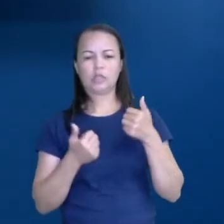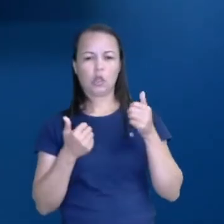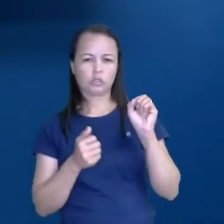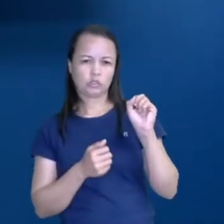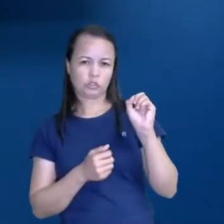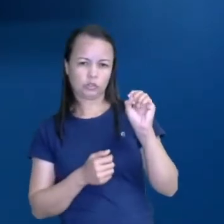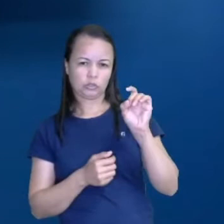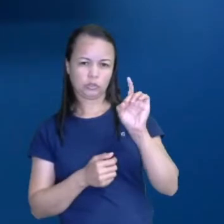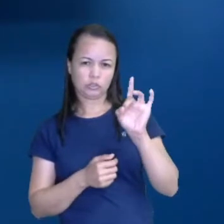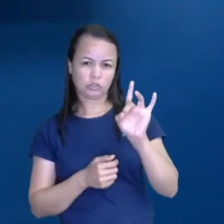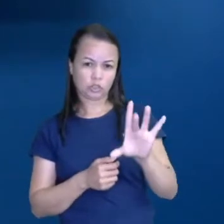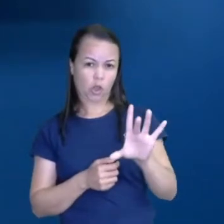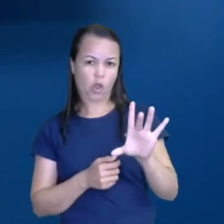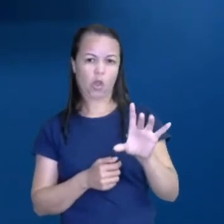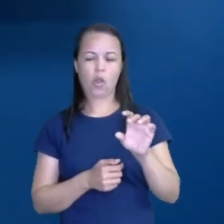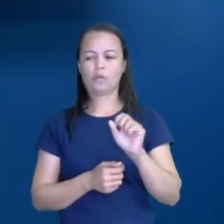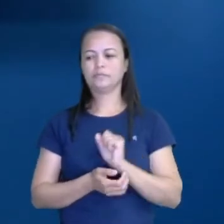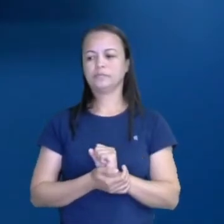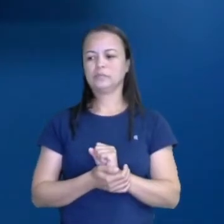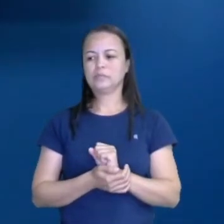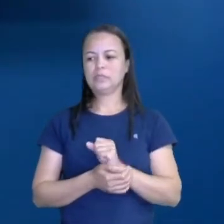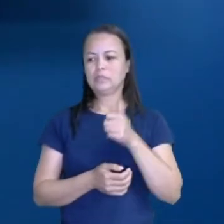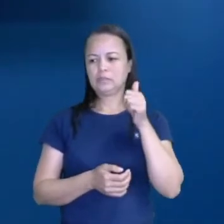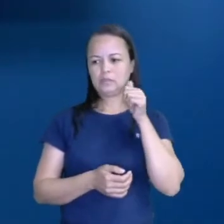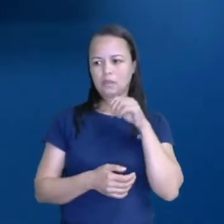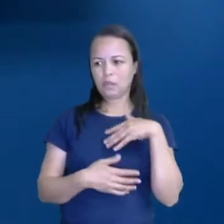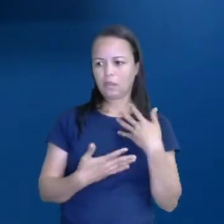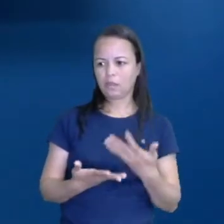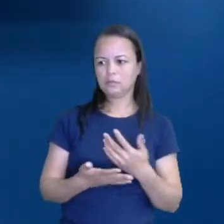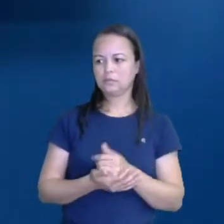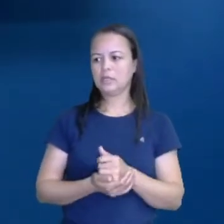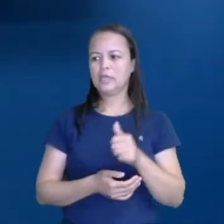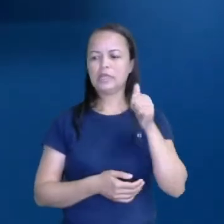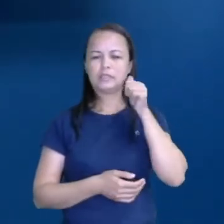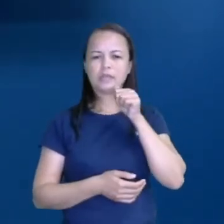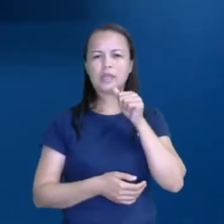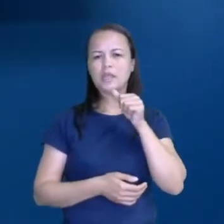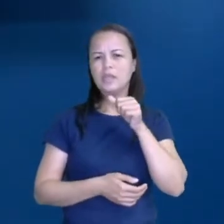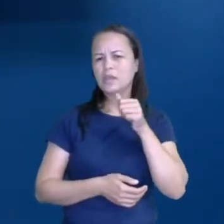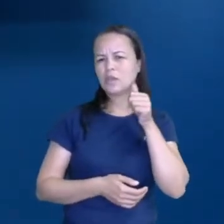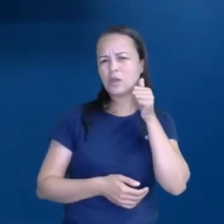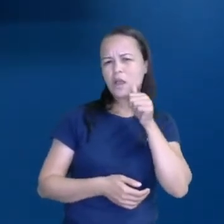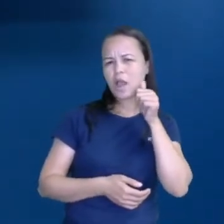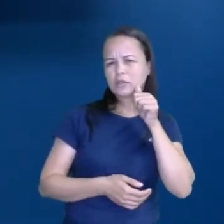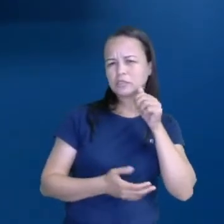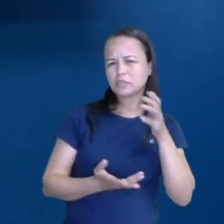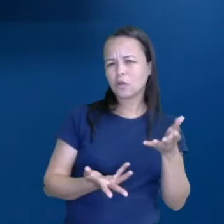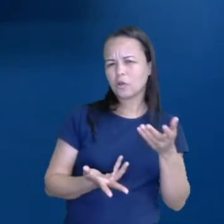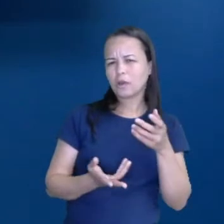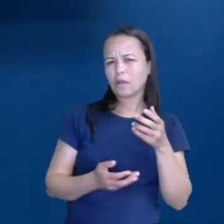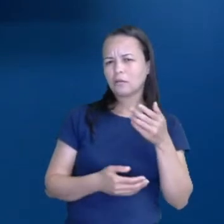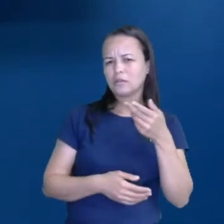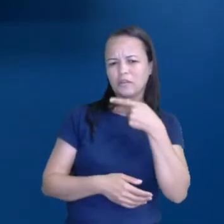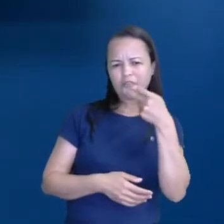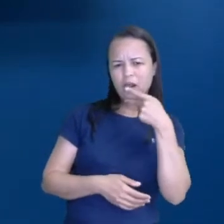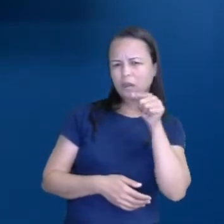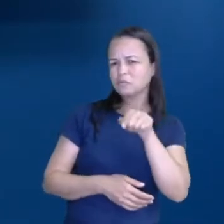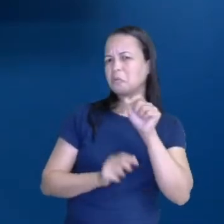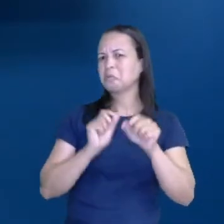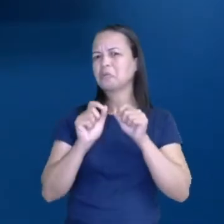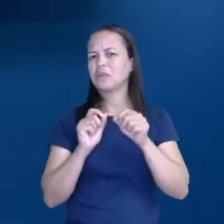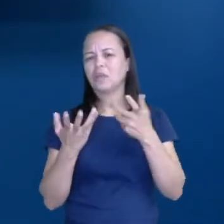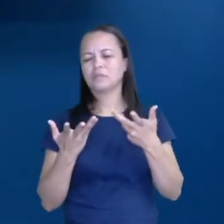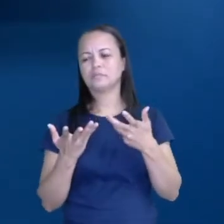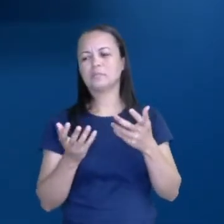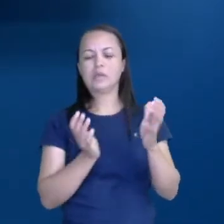a gente tem uma senhorinha aqui, ó. Qual é a expressão dela? Ela tá assim, né? O que é que esse povo tá falando? Não tá entendendo nada. Mas o